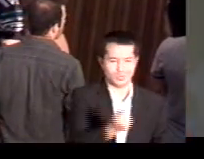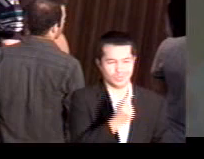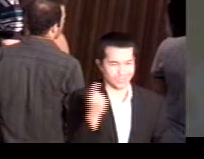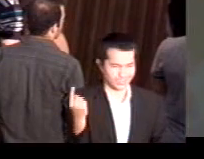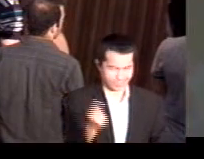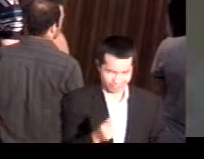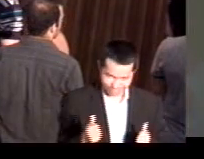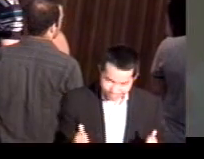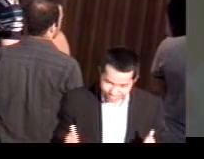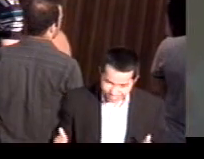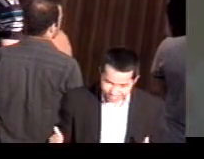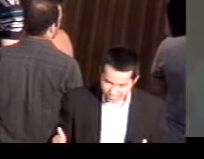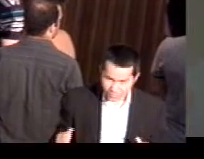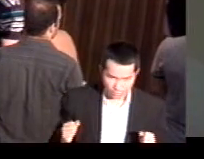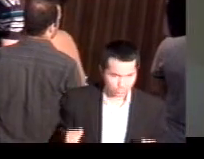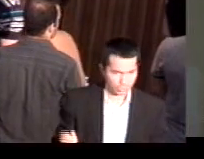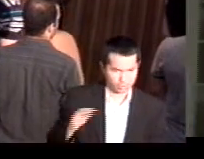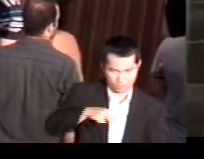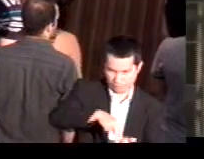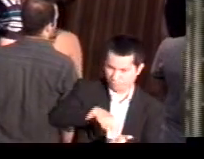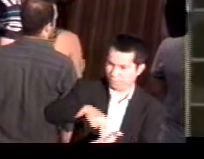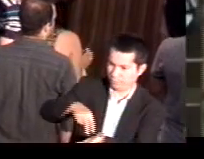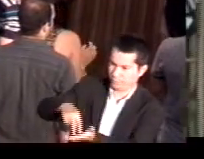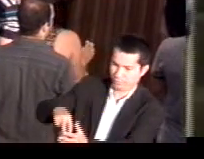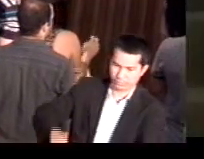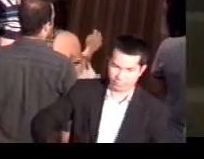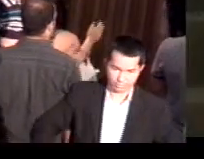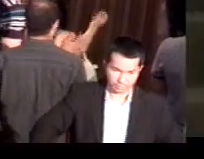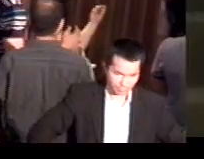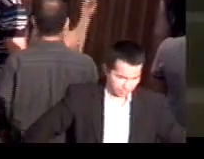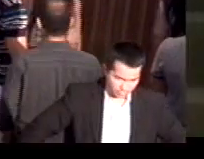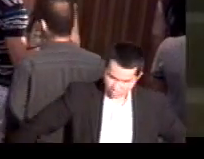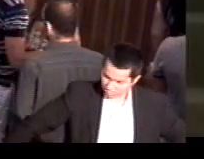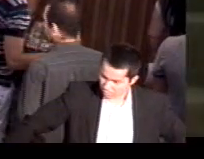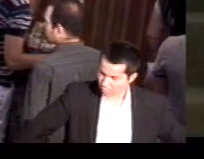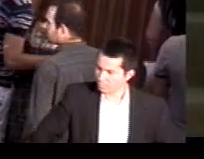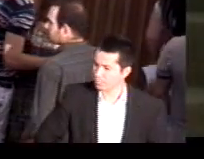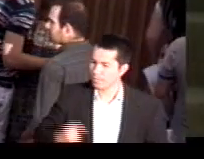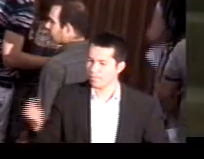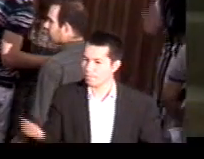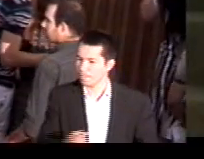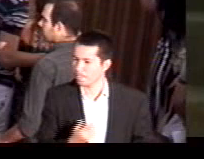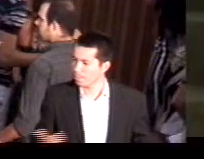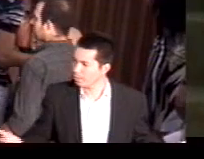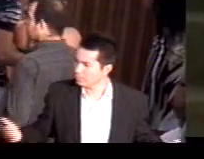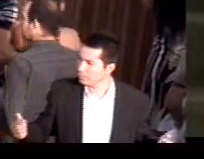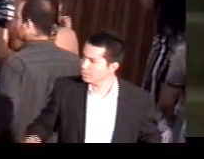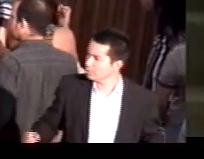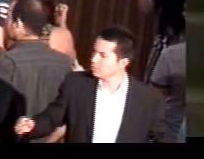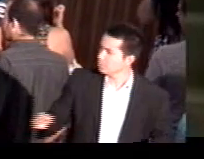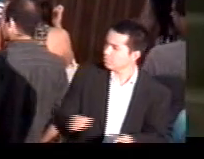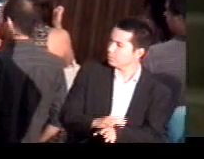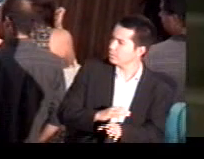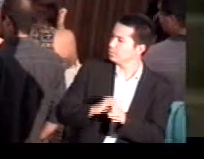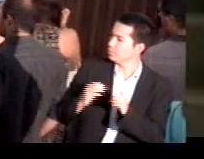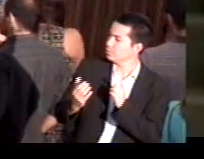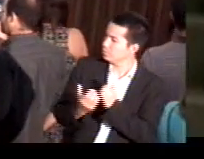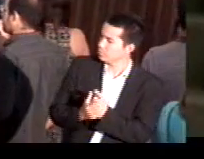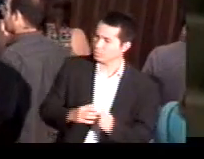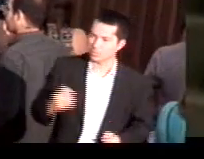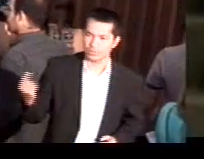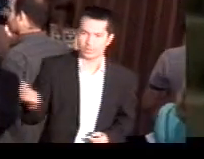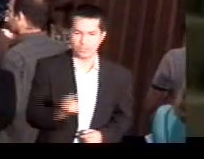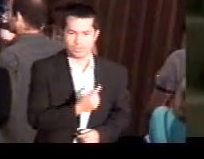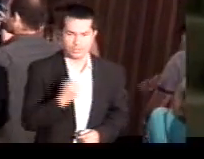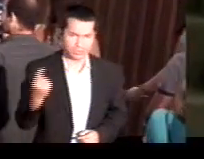Então agora dá a mão para quem está perto de você, fica de pé, a gente vai terminar esse culto, não é? Hoje dá uma sensação de mais